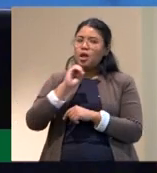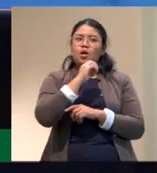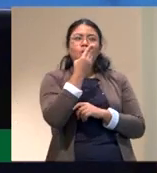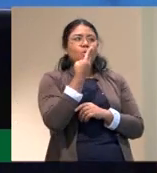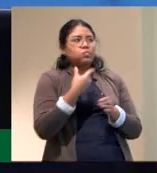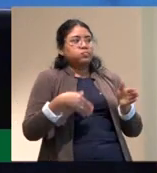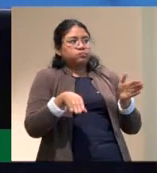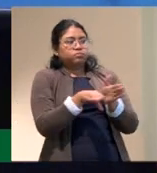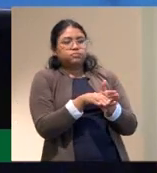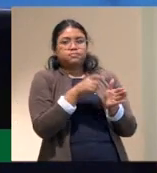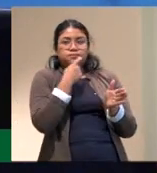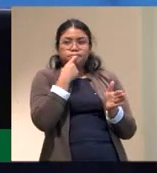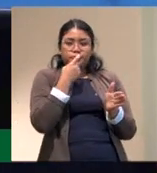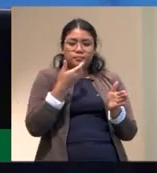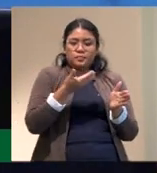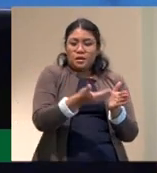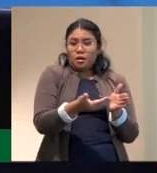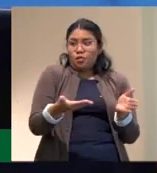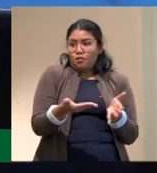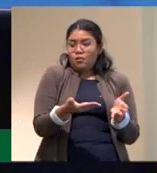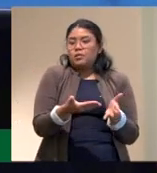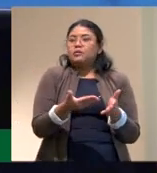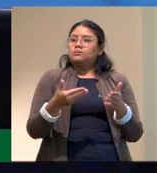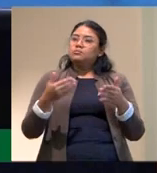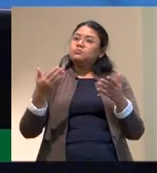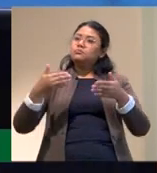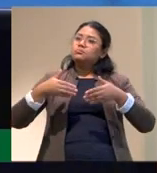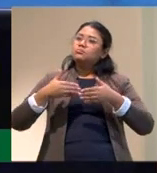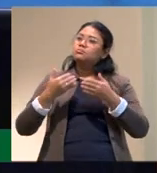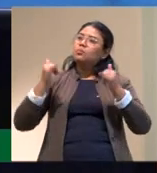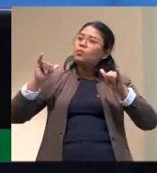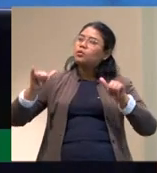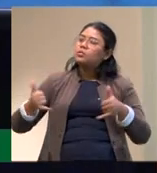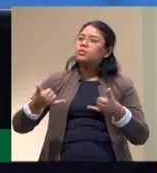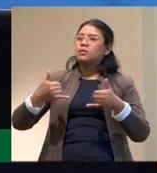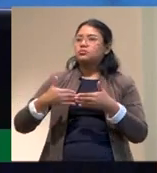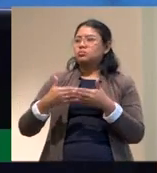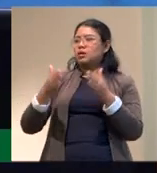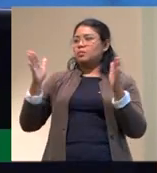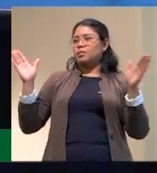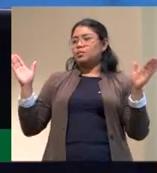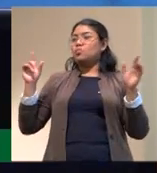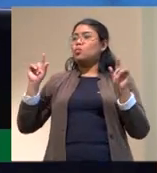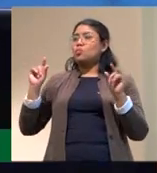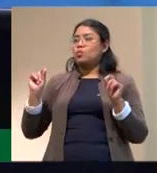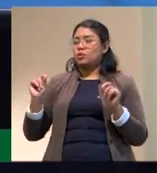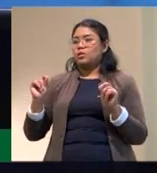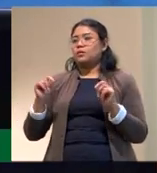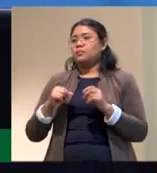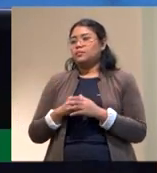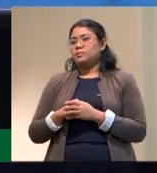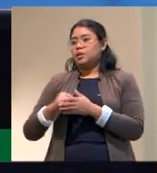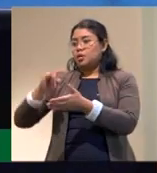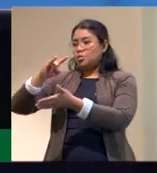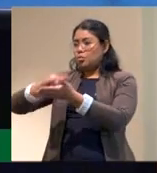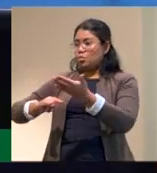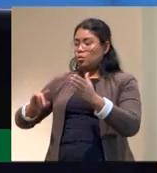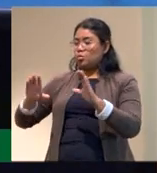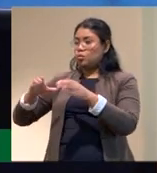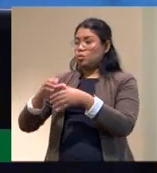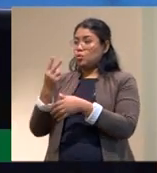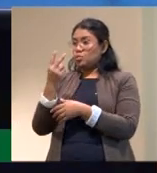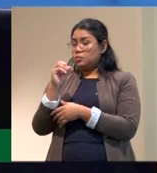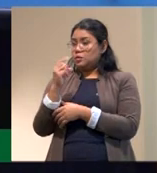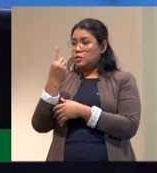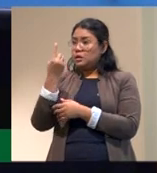também abriu a possibilidade, né, de construção de uma reedição também do documento curricular de